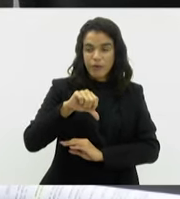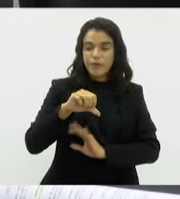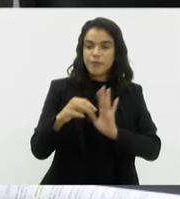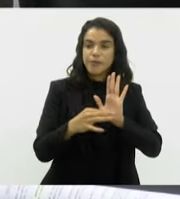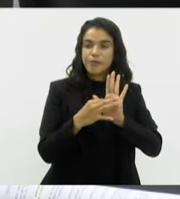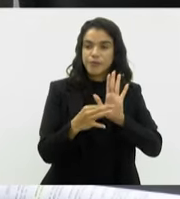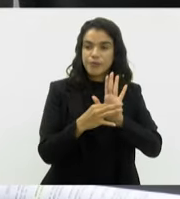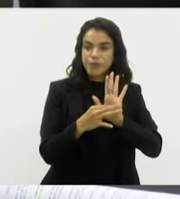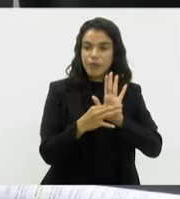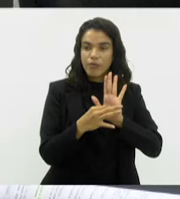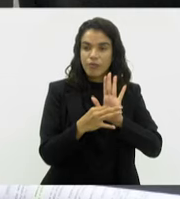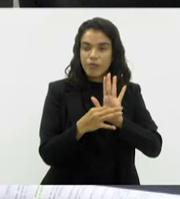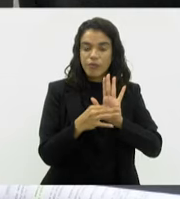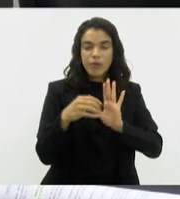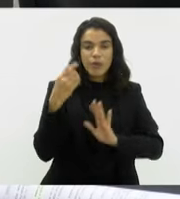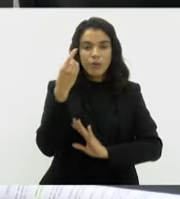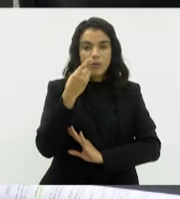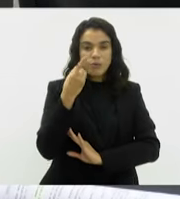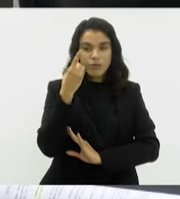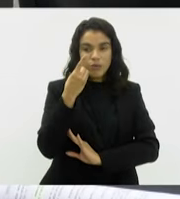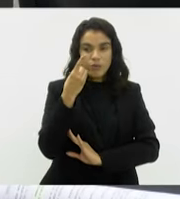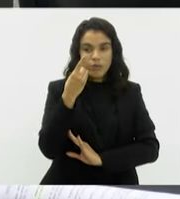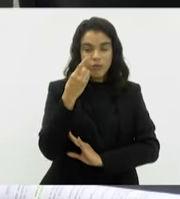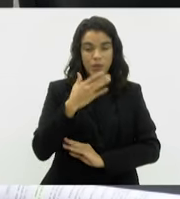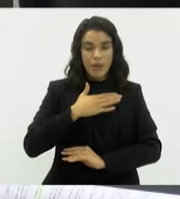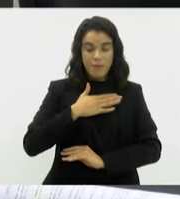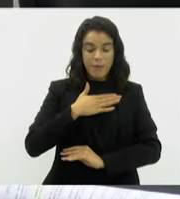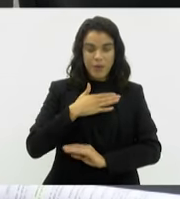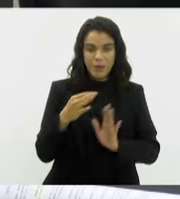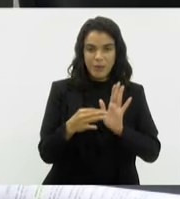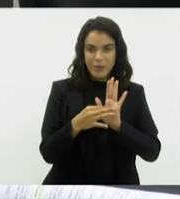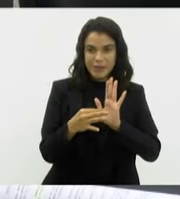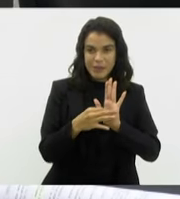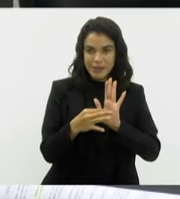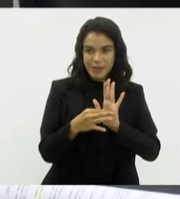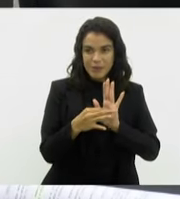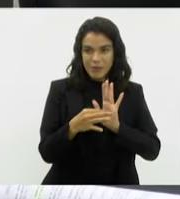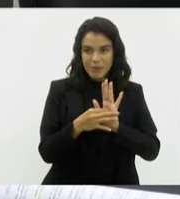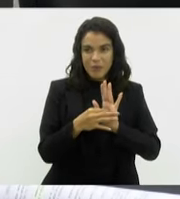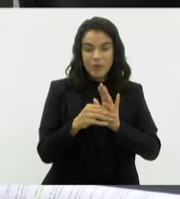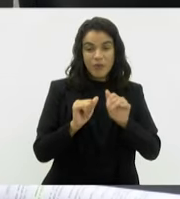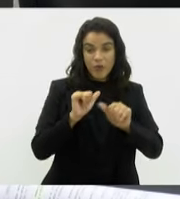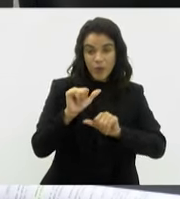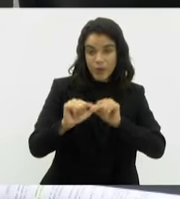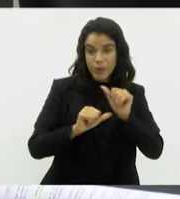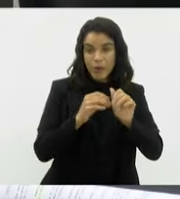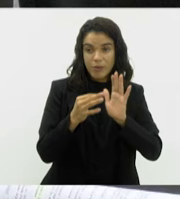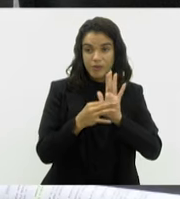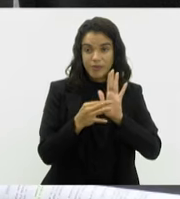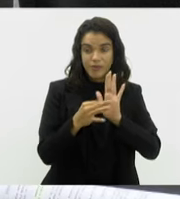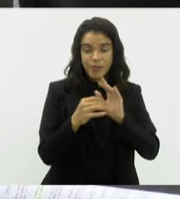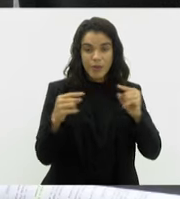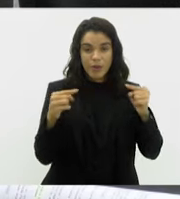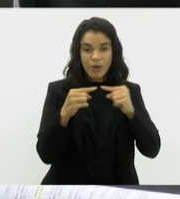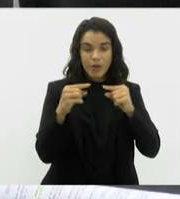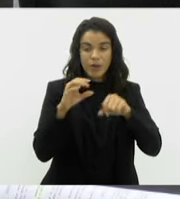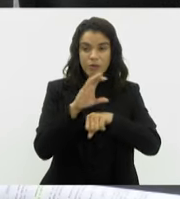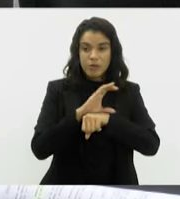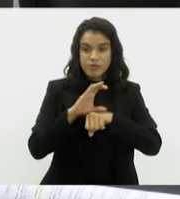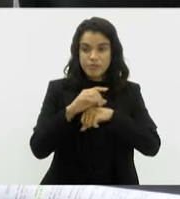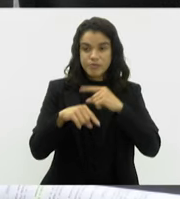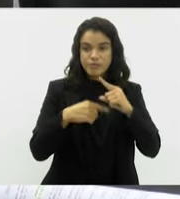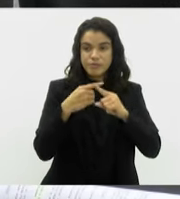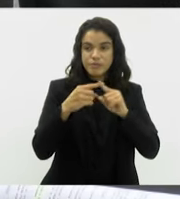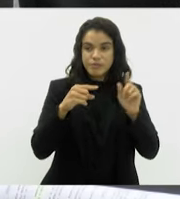parecer é do deputado, é meu parecer. Então, eu vou retificar o parecer, alterando pela constitucionalidade, com